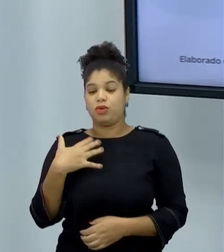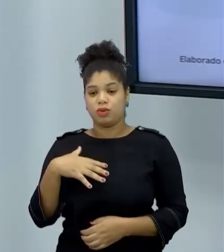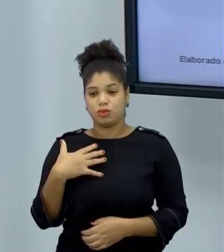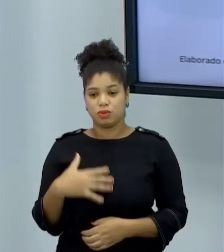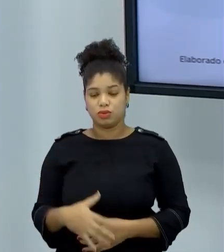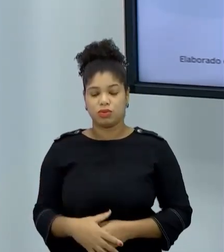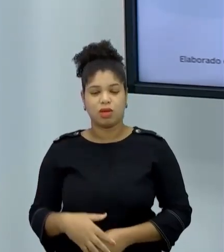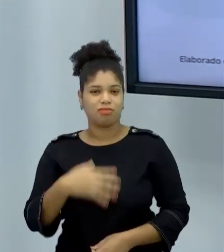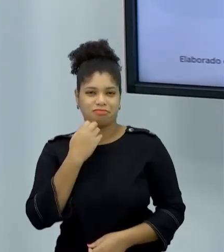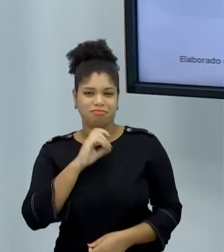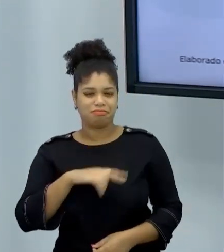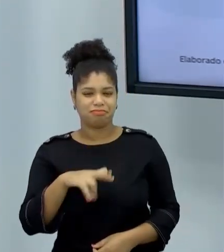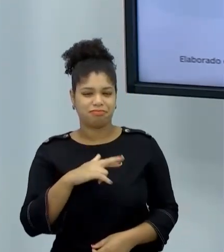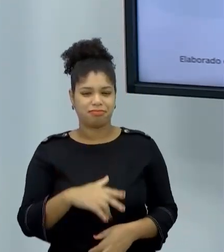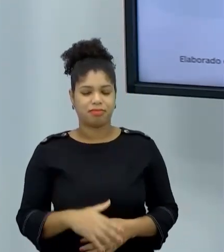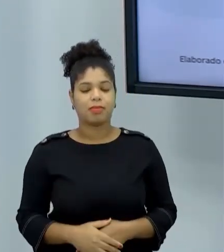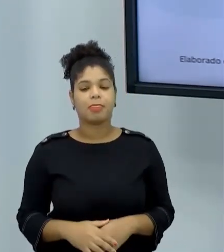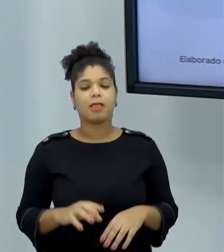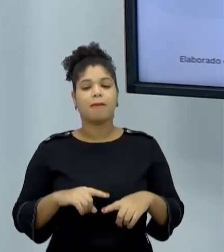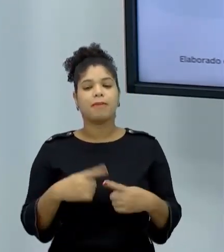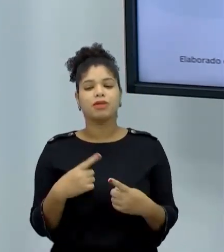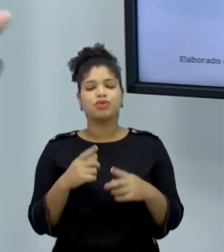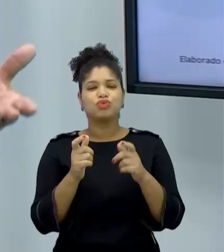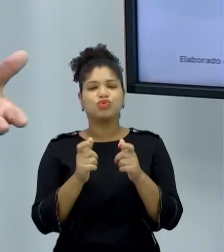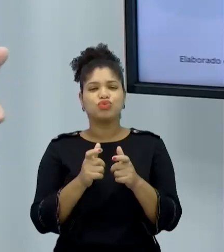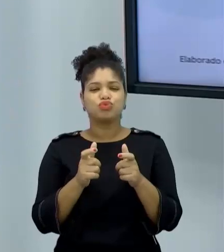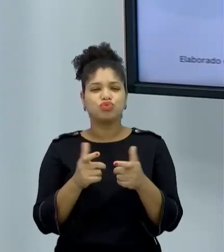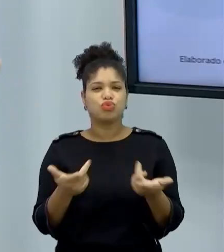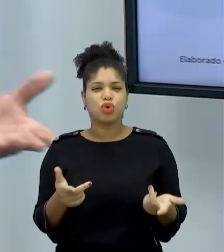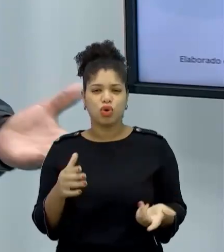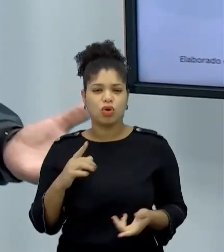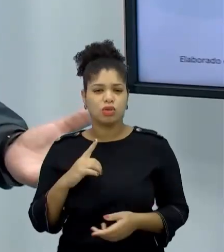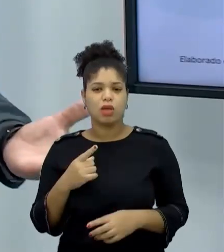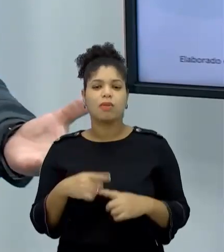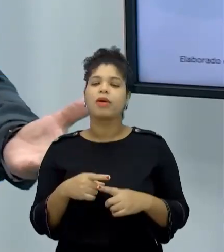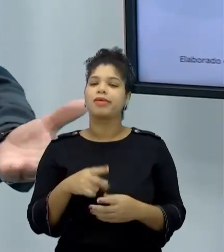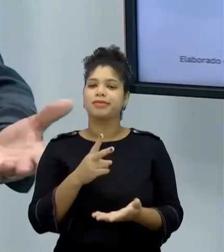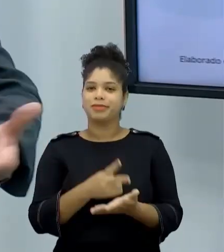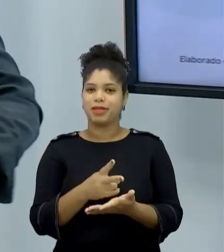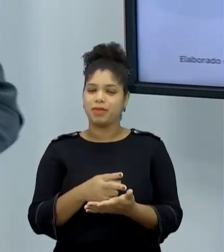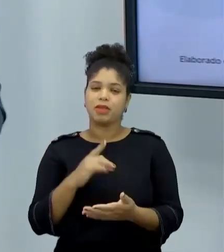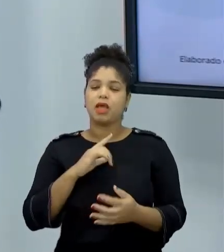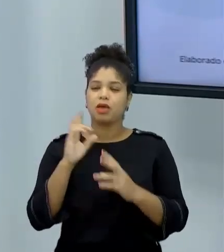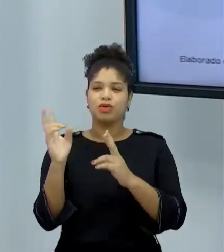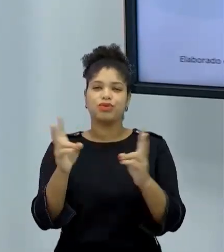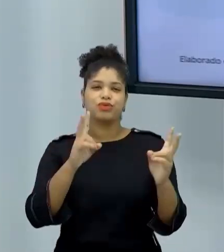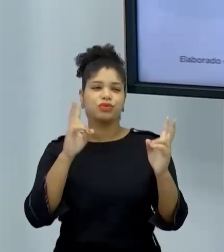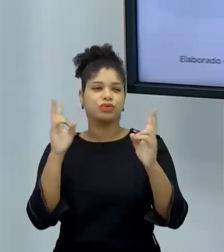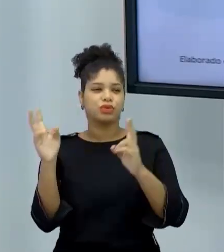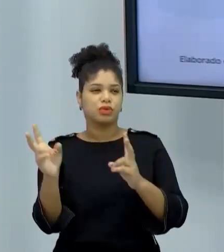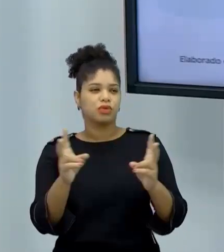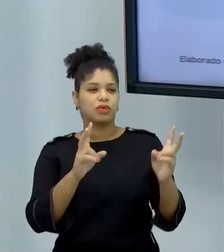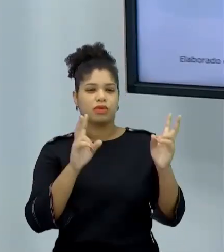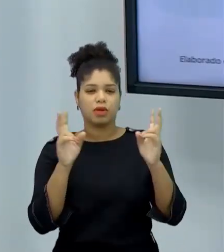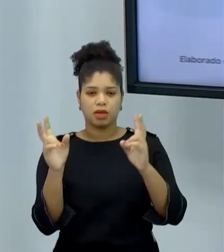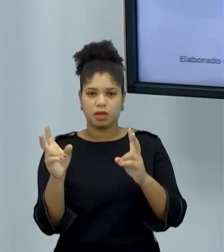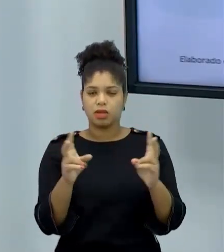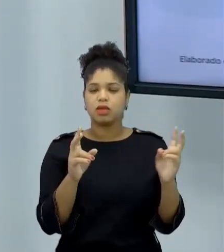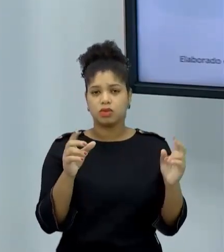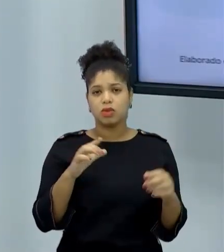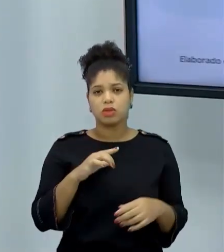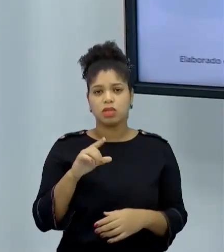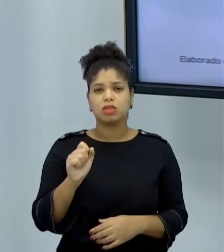enfim, mas ela em menor quantidade, afinal de contas, sempre há um pouco de vento, sempre há um pouco de